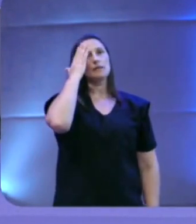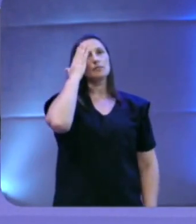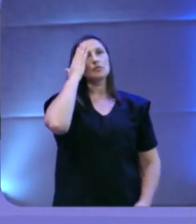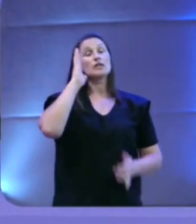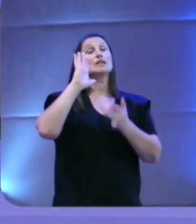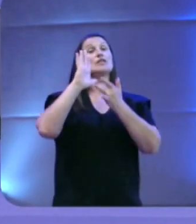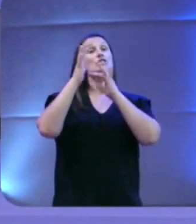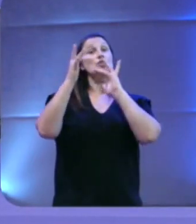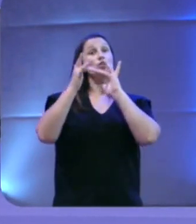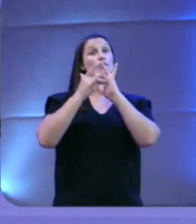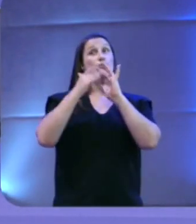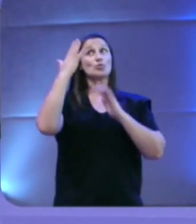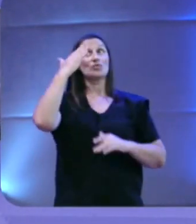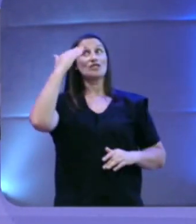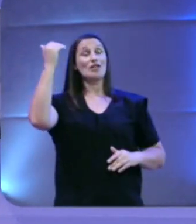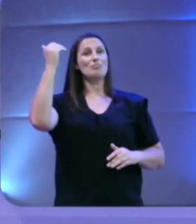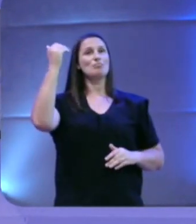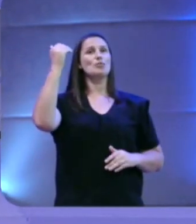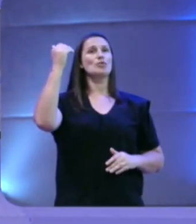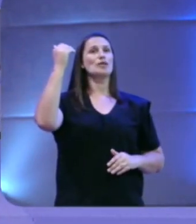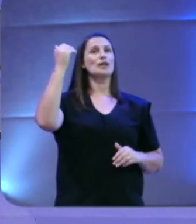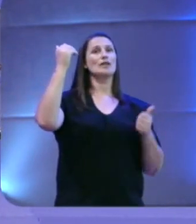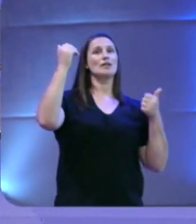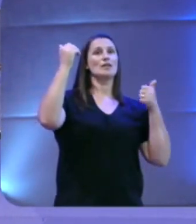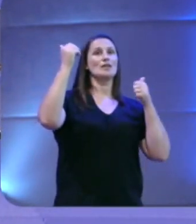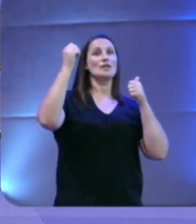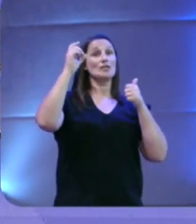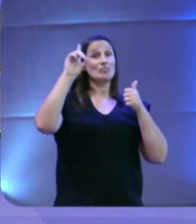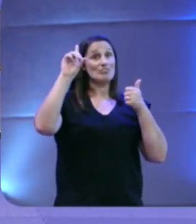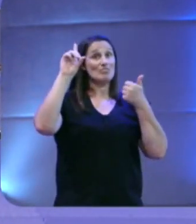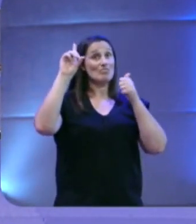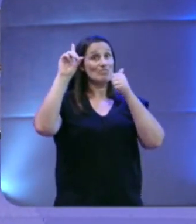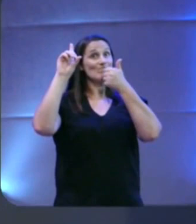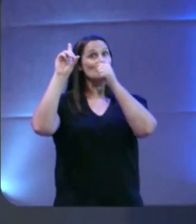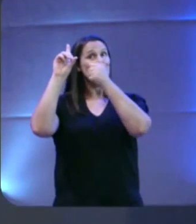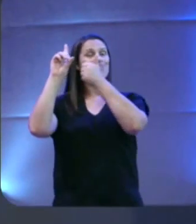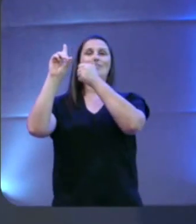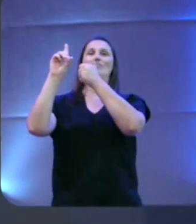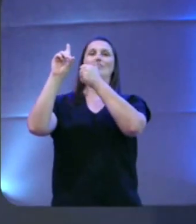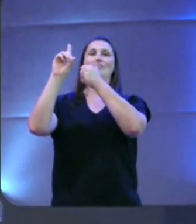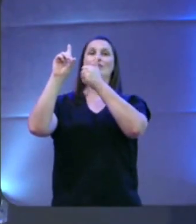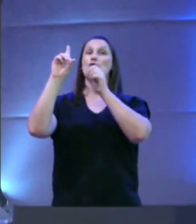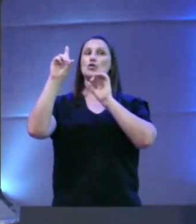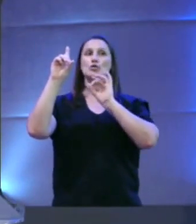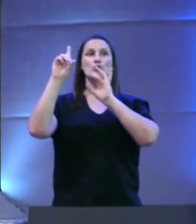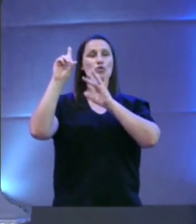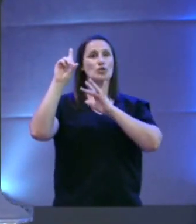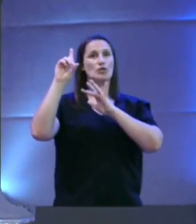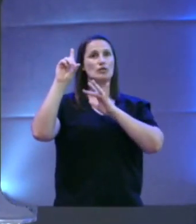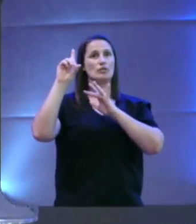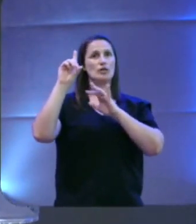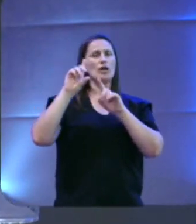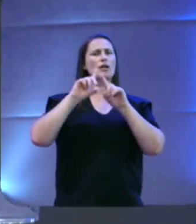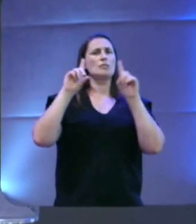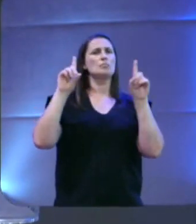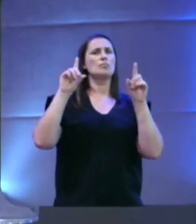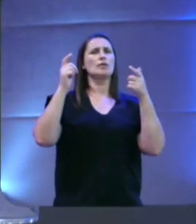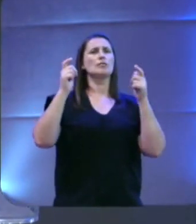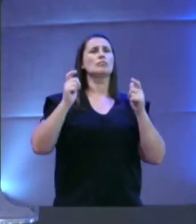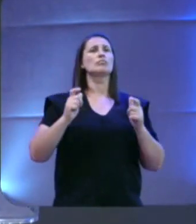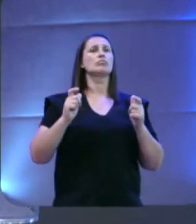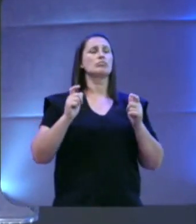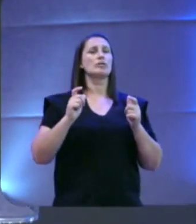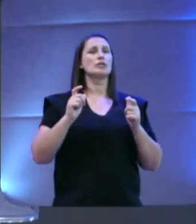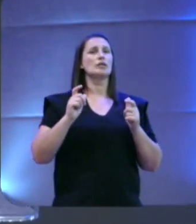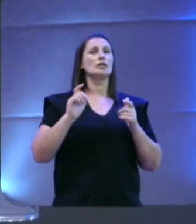com esse texto da Bíblia que Jesus vai nos transformar se nós seguirmos a Ele. Agora, para onde que a gente está indo? Para que